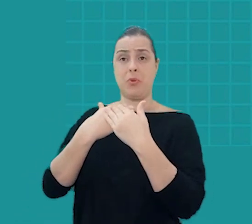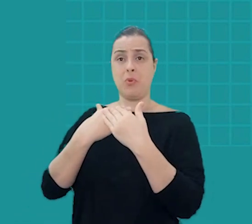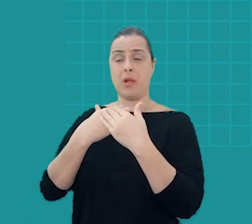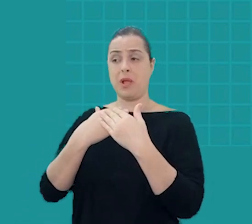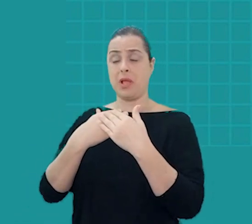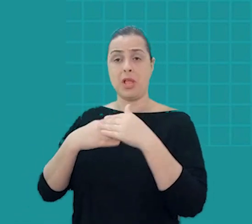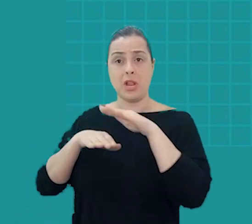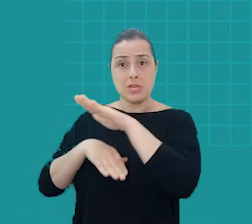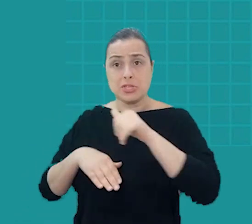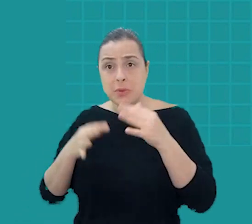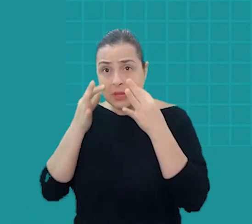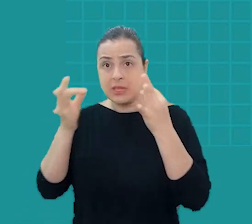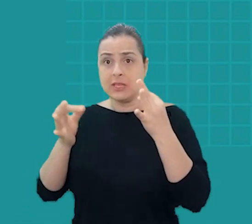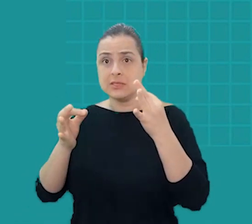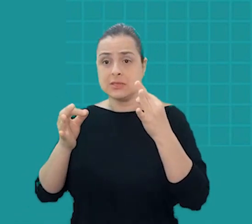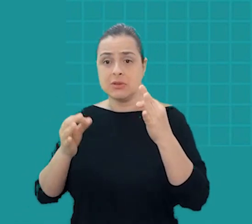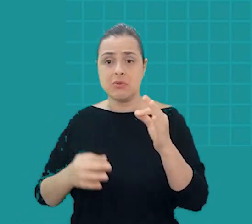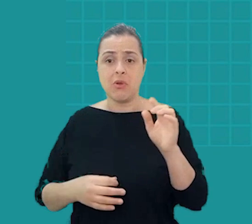embora.